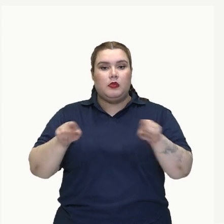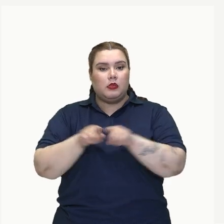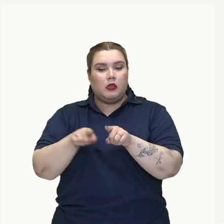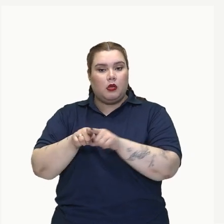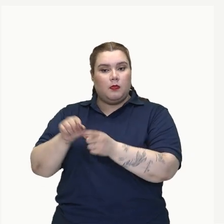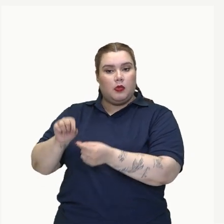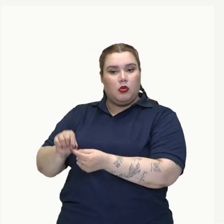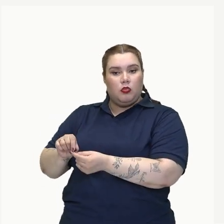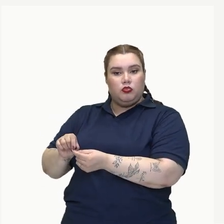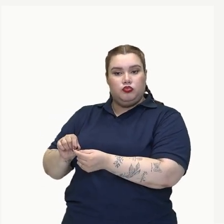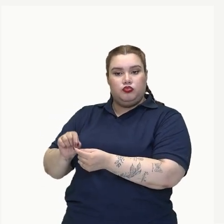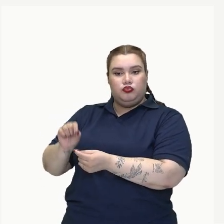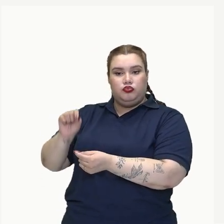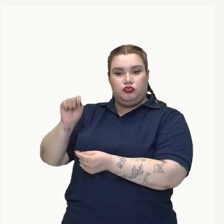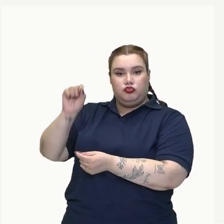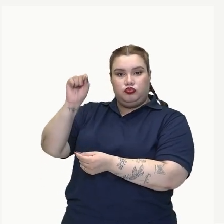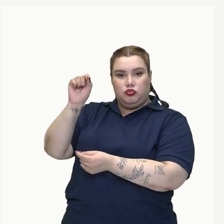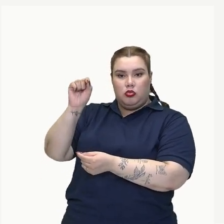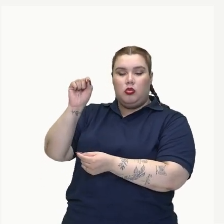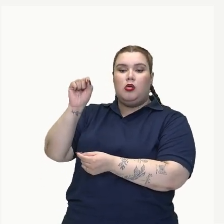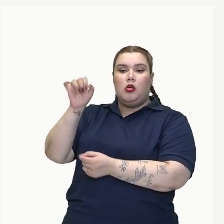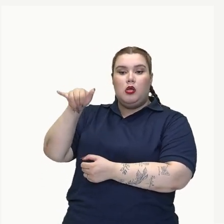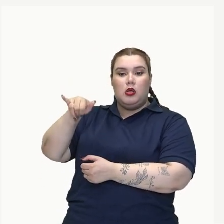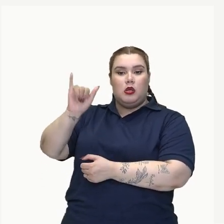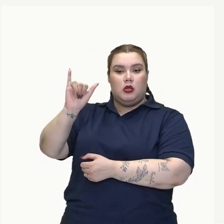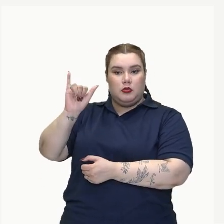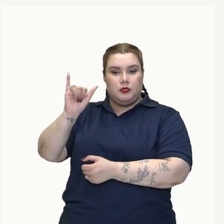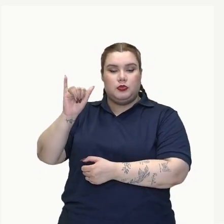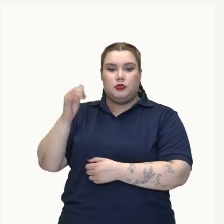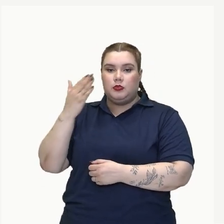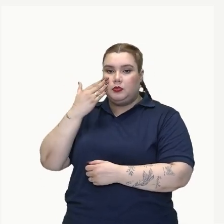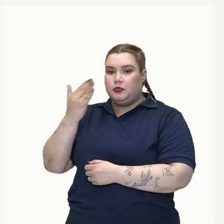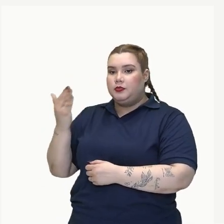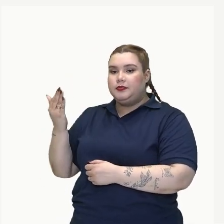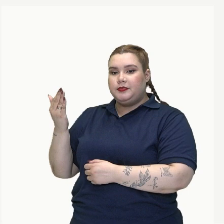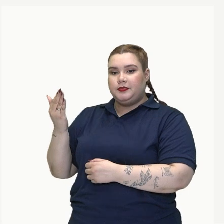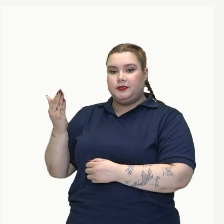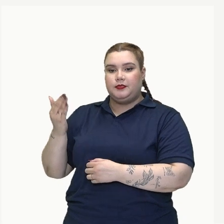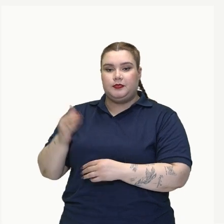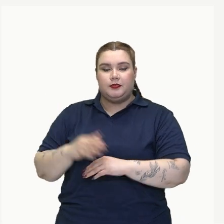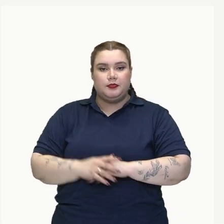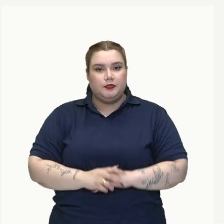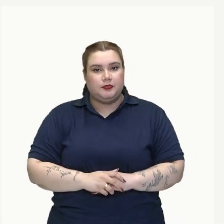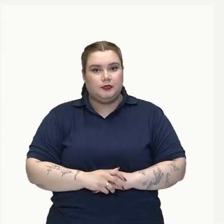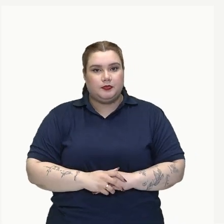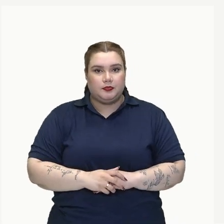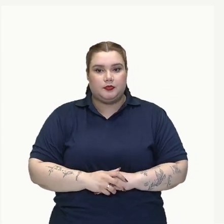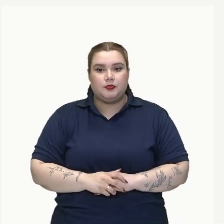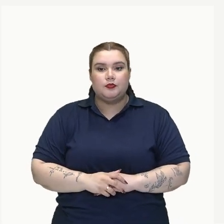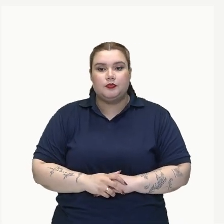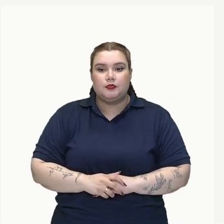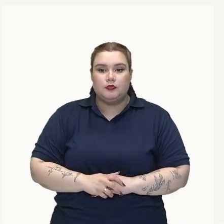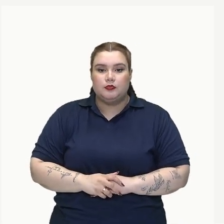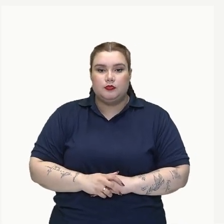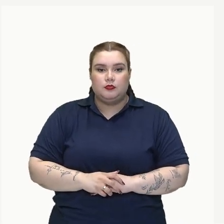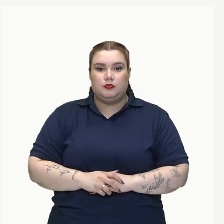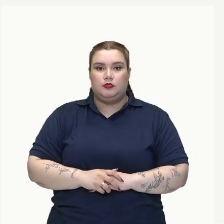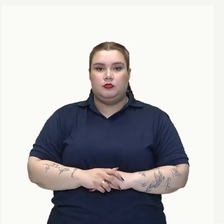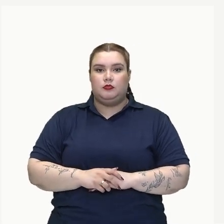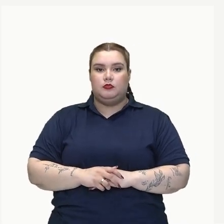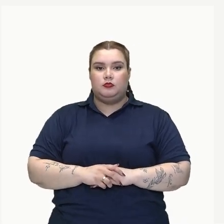eixo chamado aí eixo das ordenadas, ou também conhecido como eixo Y, tá? Então,